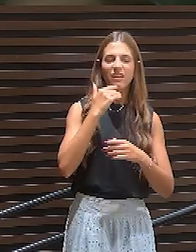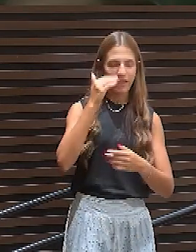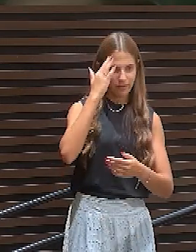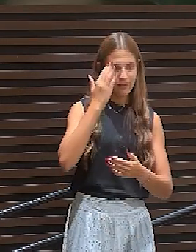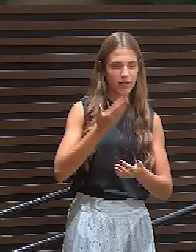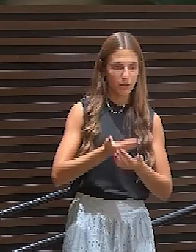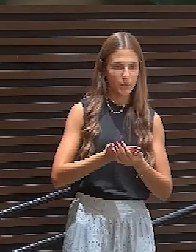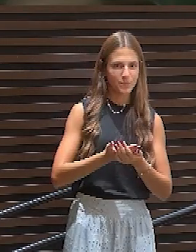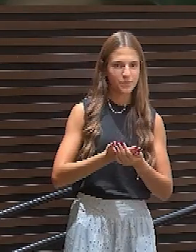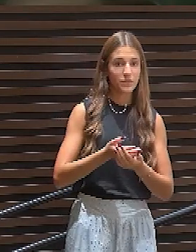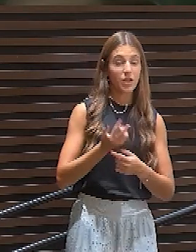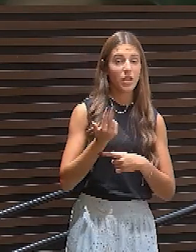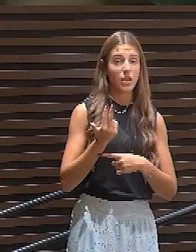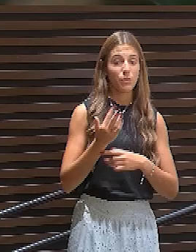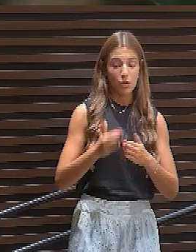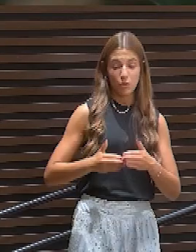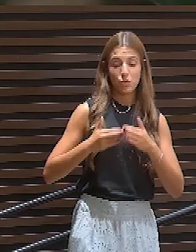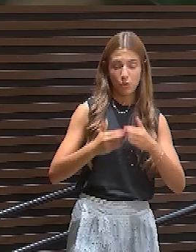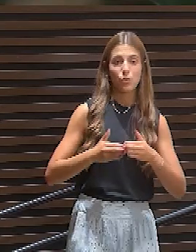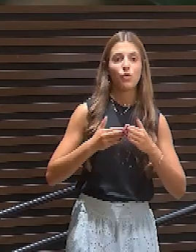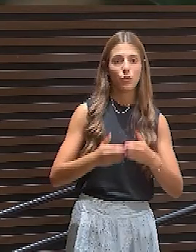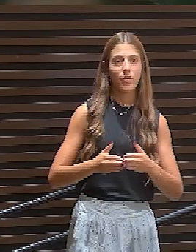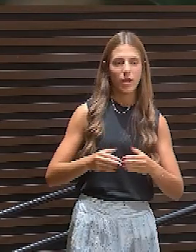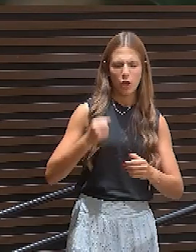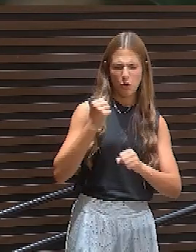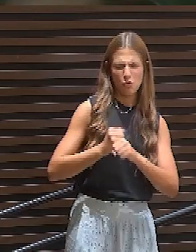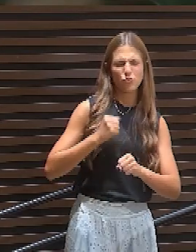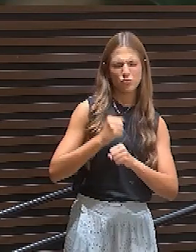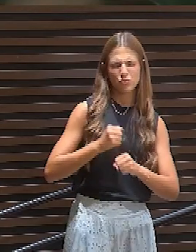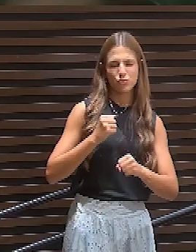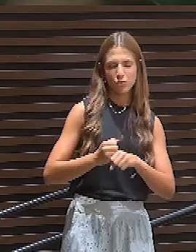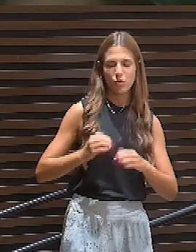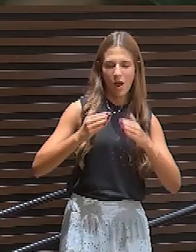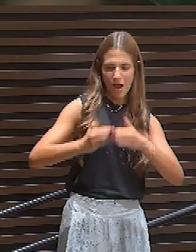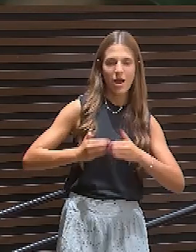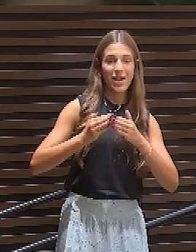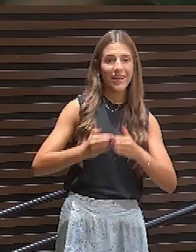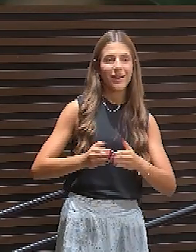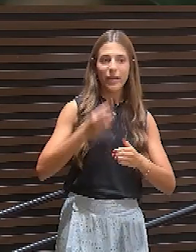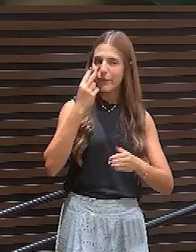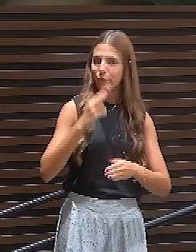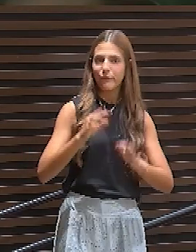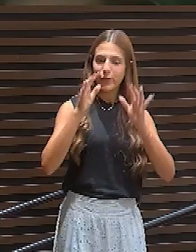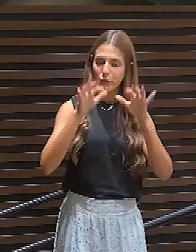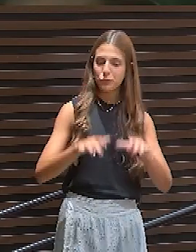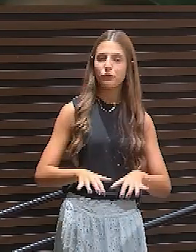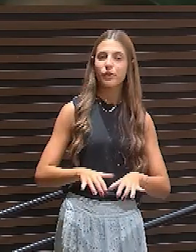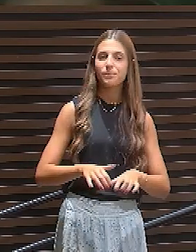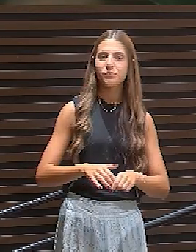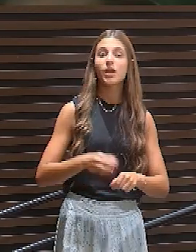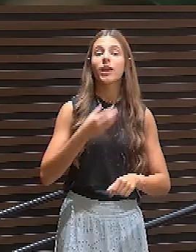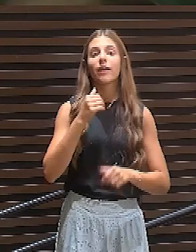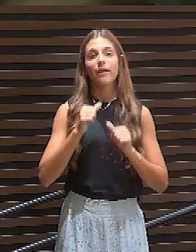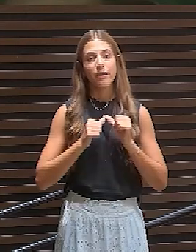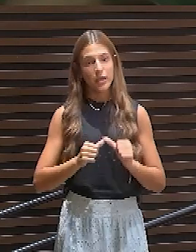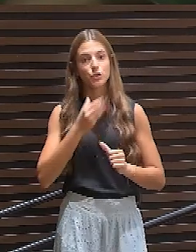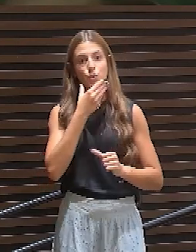como Noé construiu a arca sem ver chuva, Carey pregava sem ver